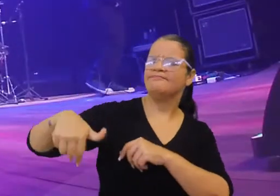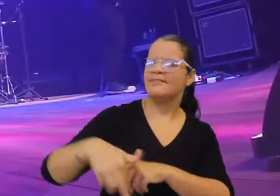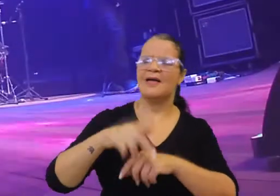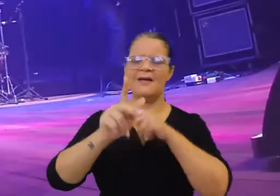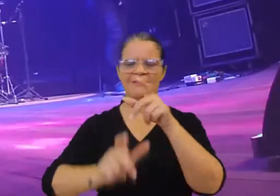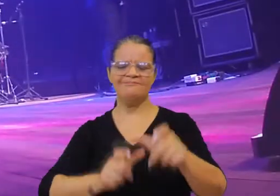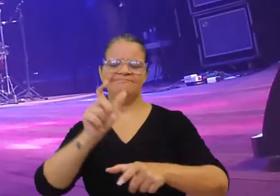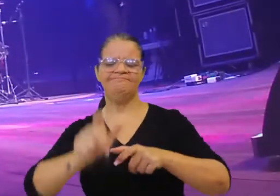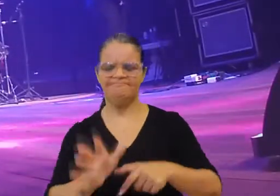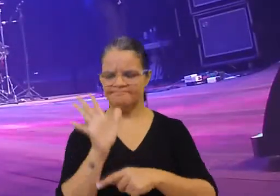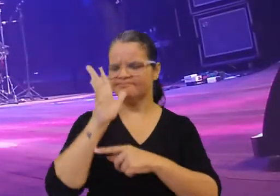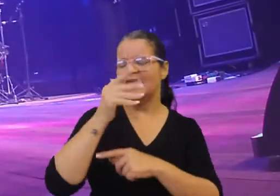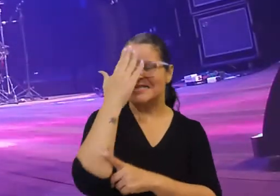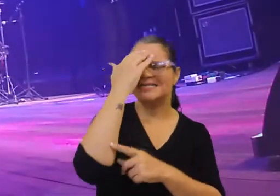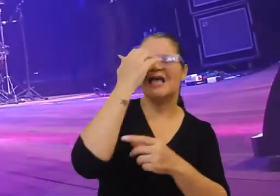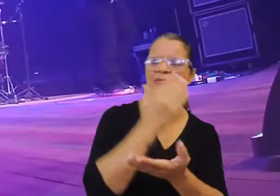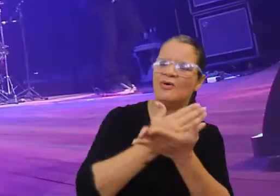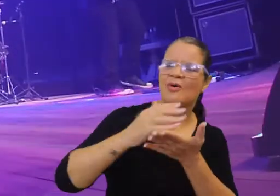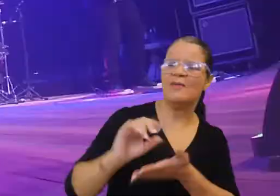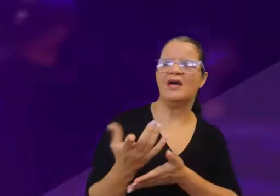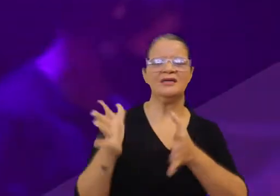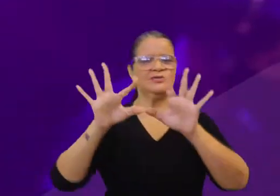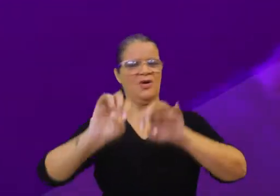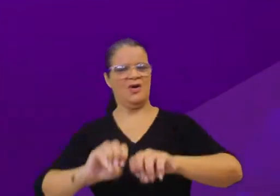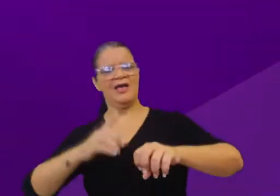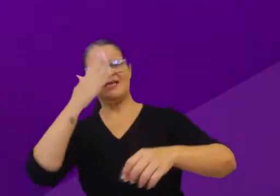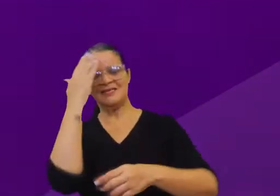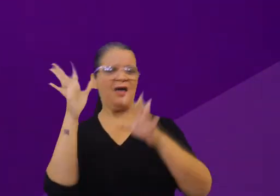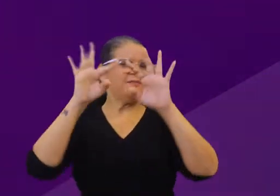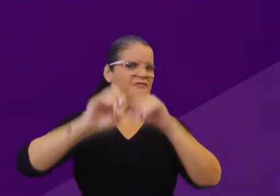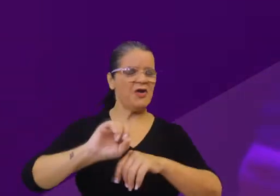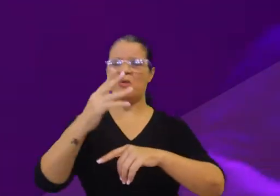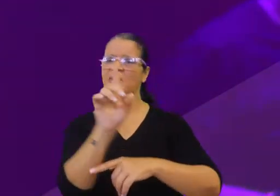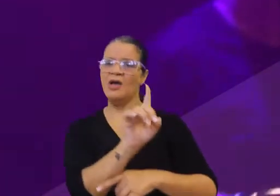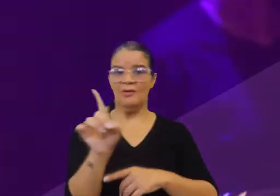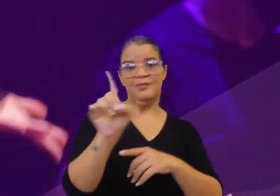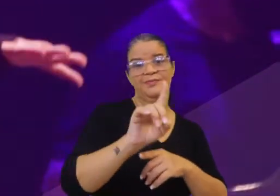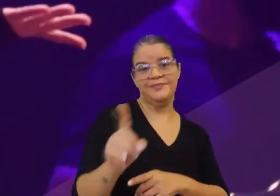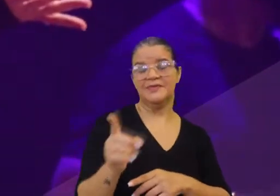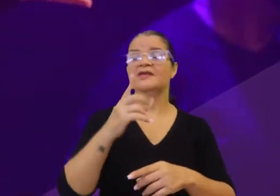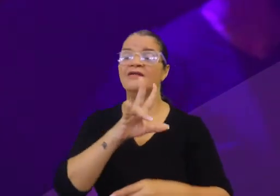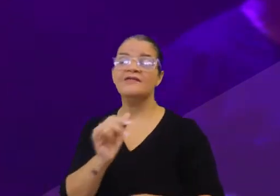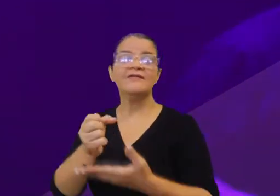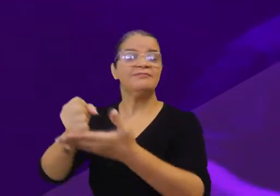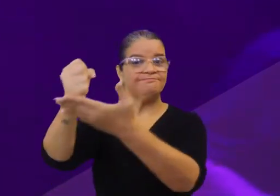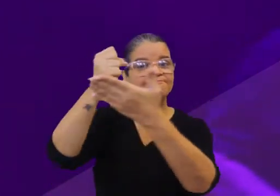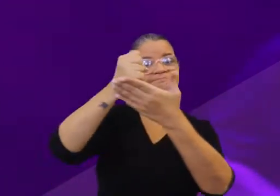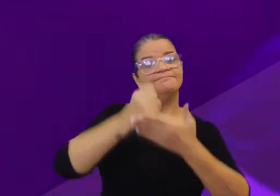a passos de amador. Quem sabe um começo ou fim, quem sabe um sim.